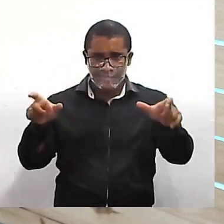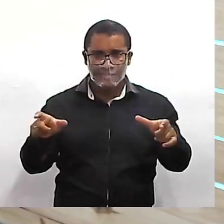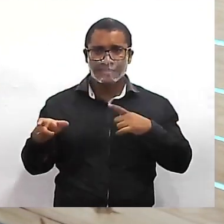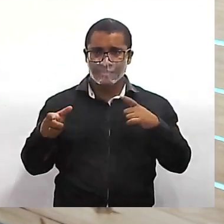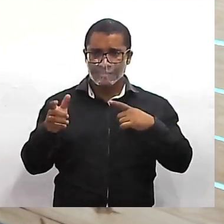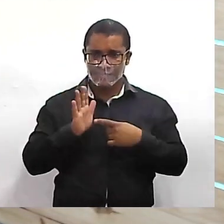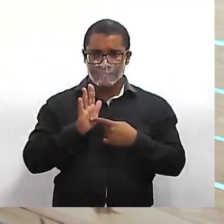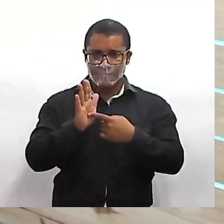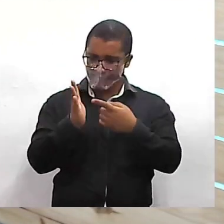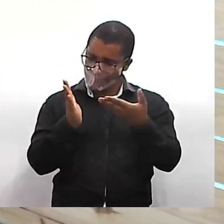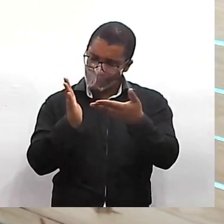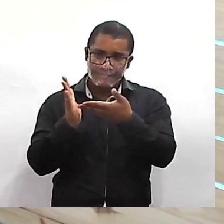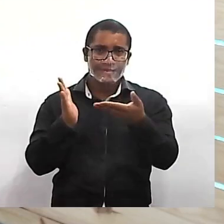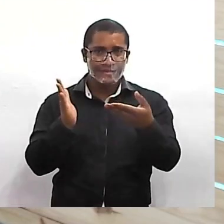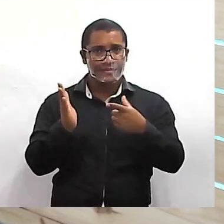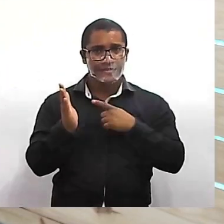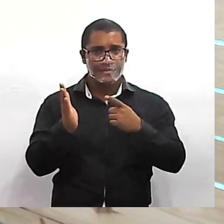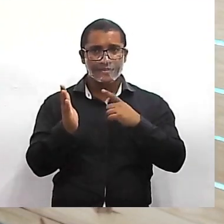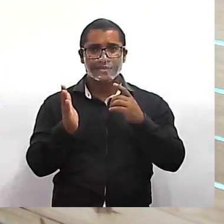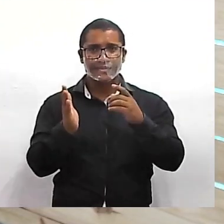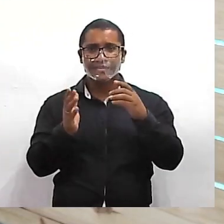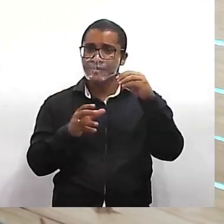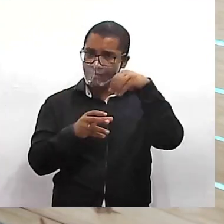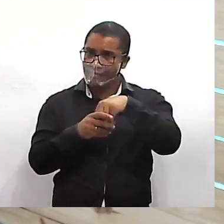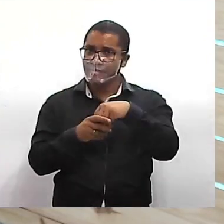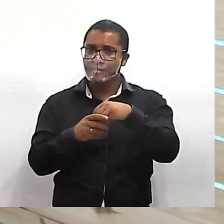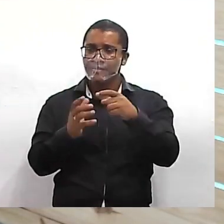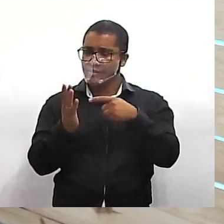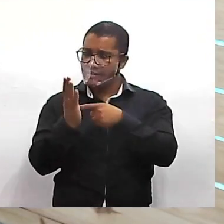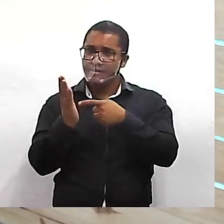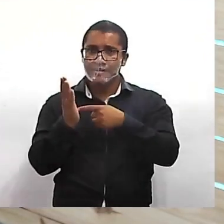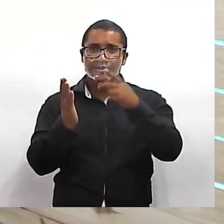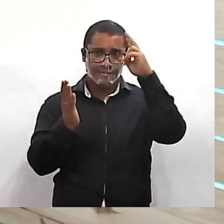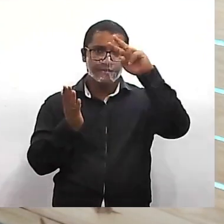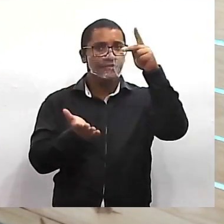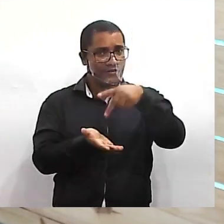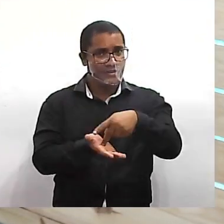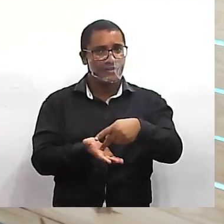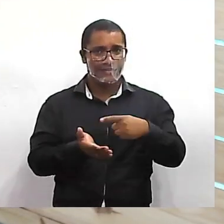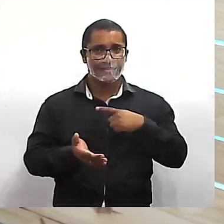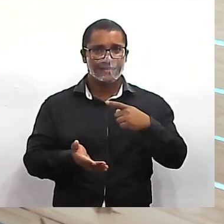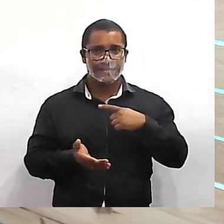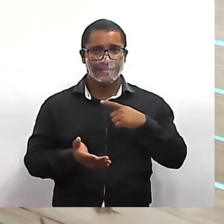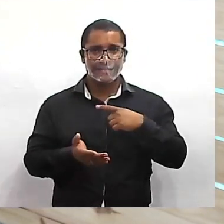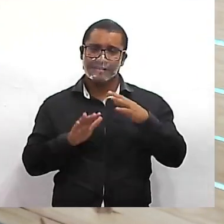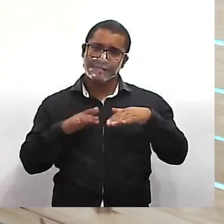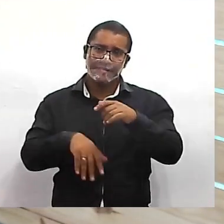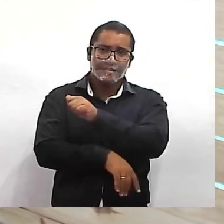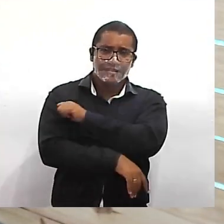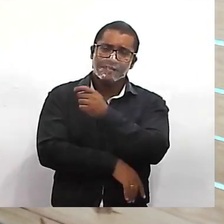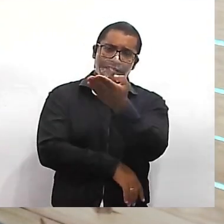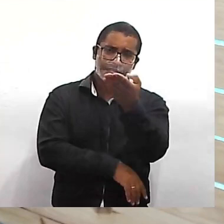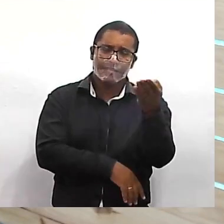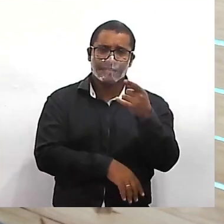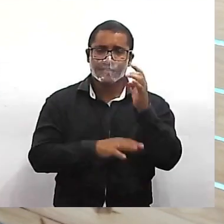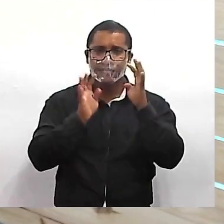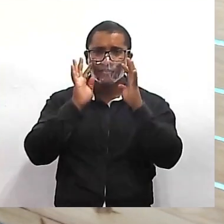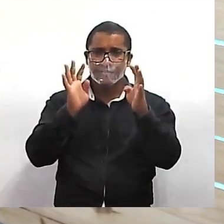estão aqui, né, dentro dessa história real, né, muito provavelmente, ou o estudante que está aí nos assistindo,